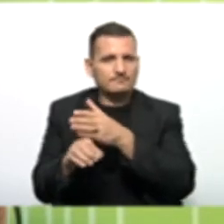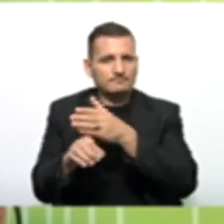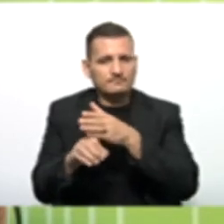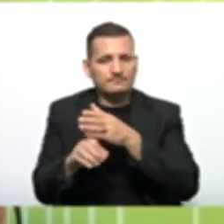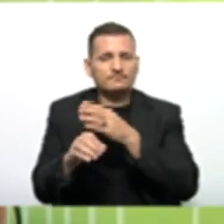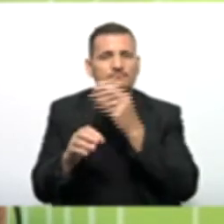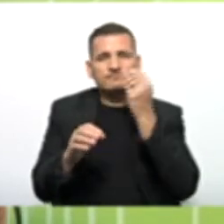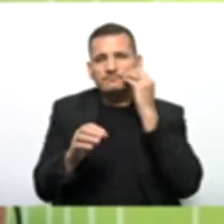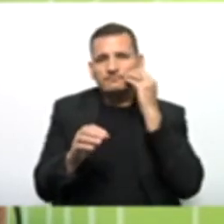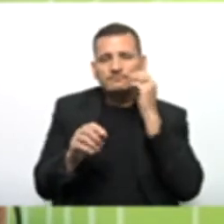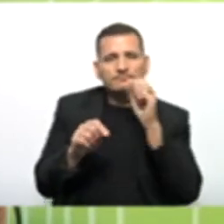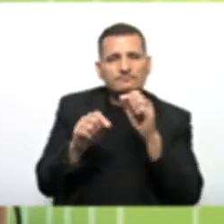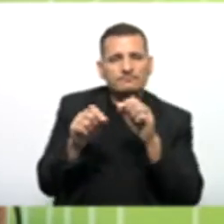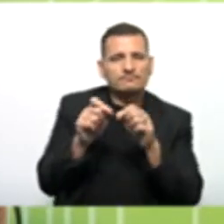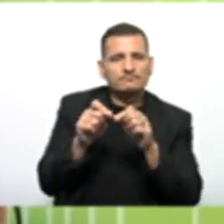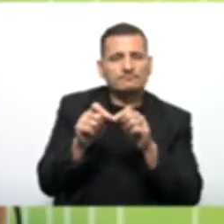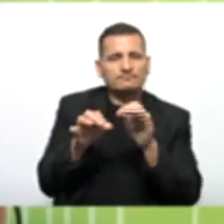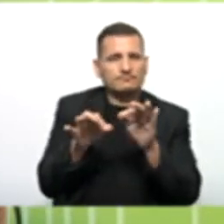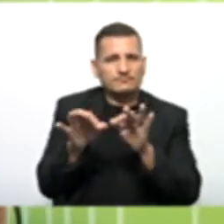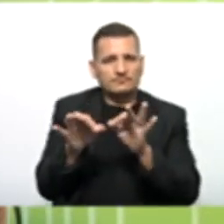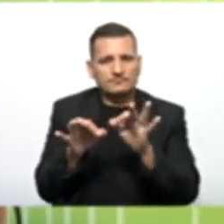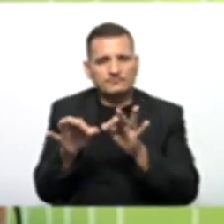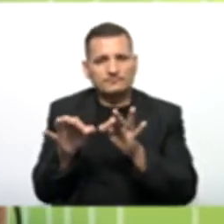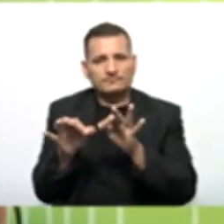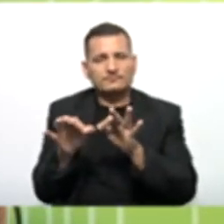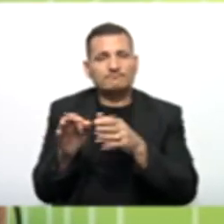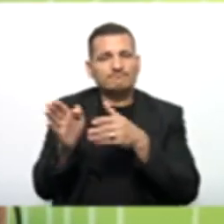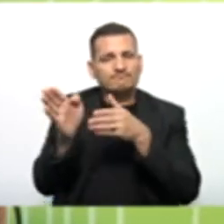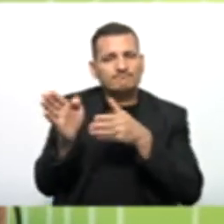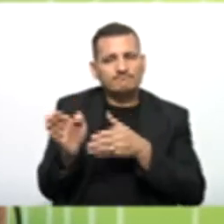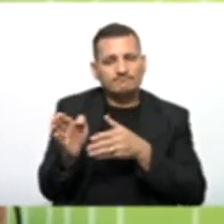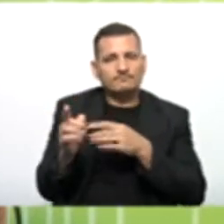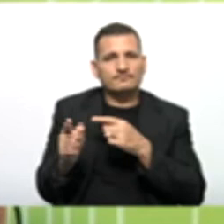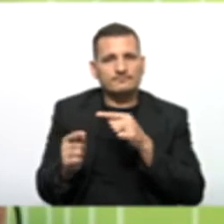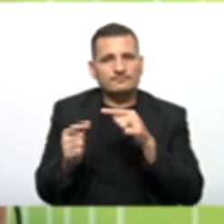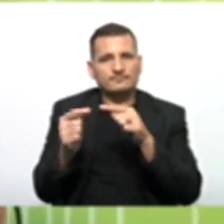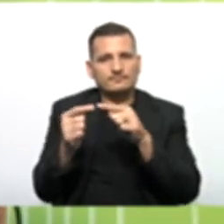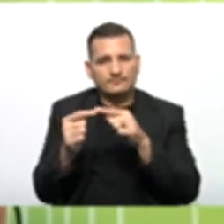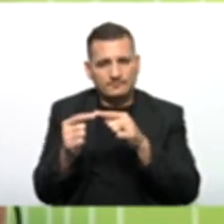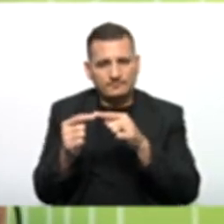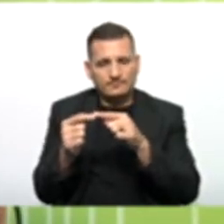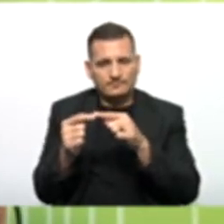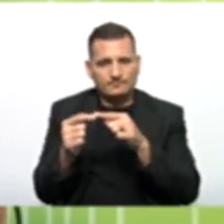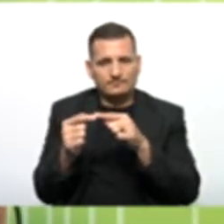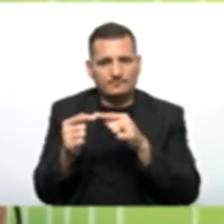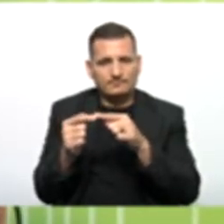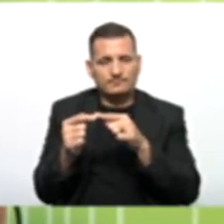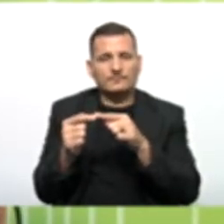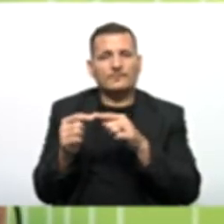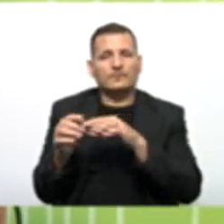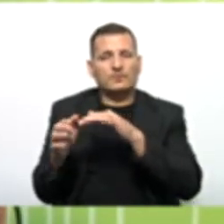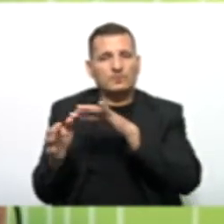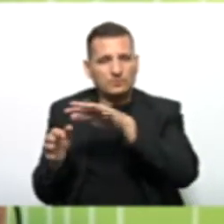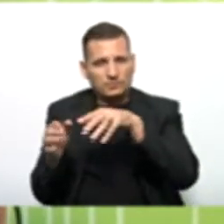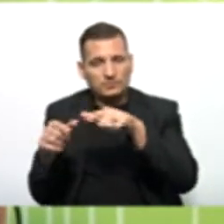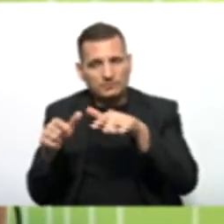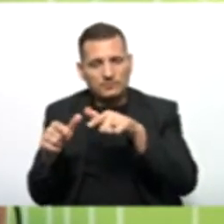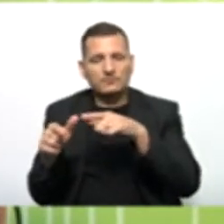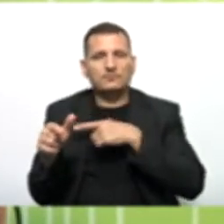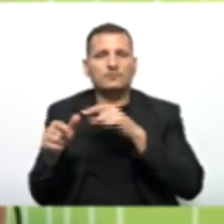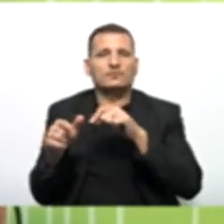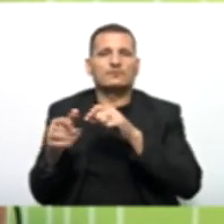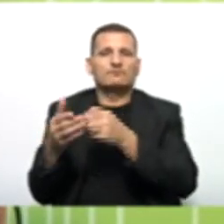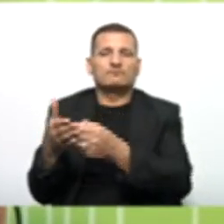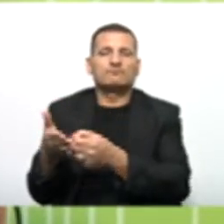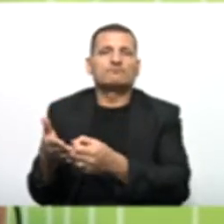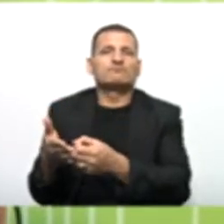pode fazer, vamos planejar, vamos alinhar os nossos objetivos. E deste trabalho, a gente tem as saídas, que